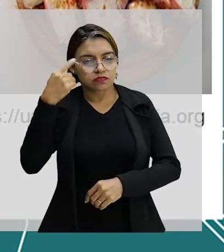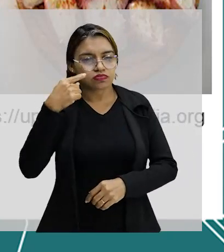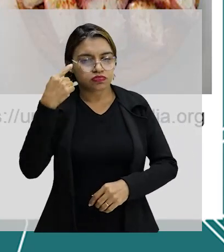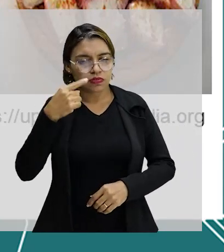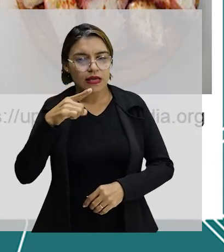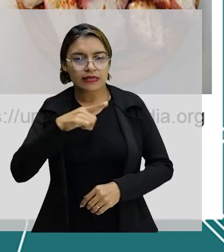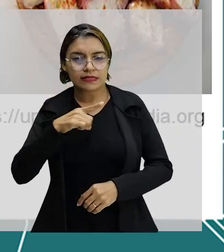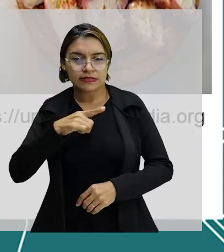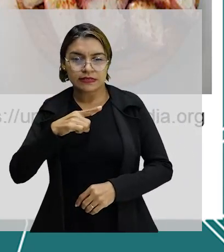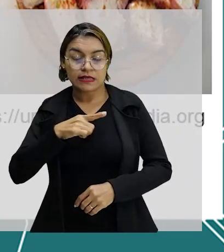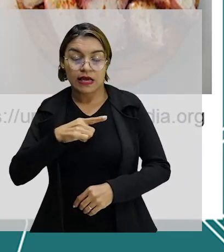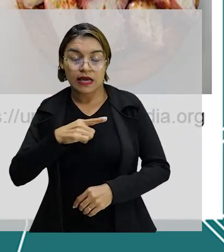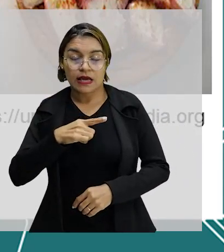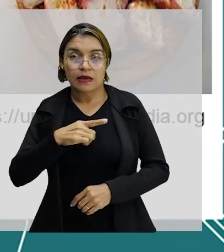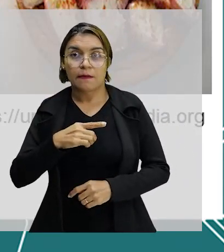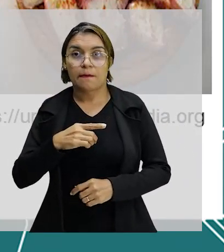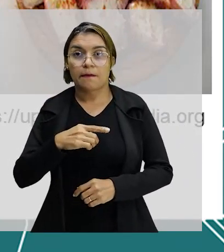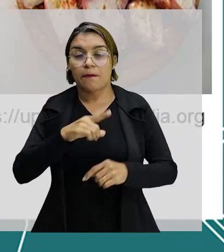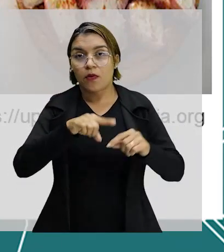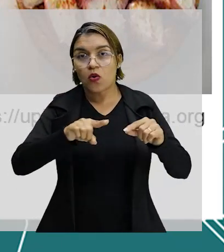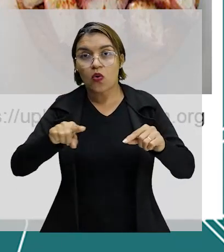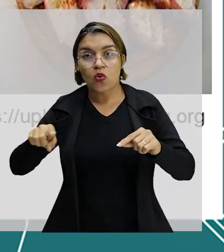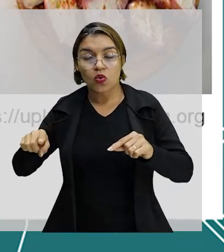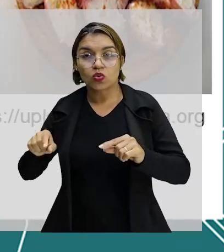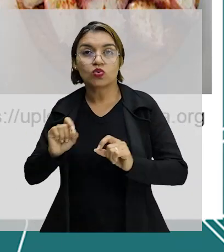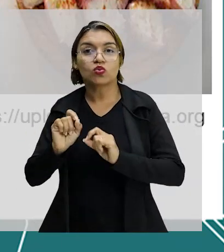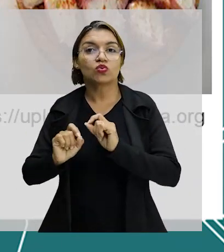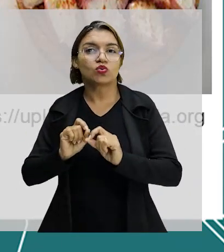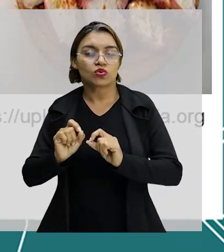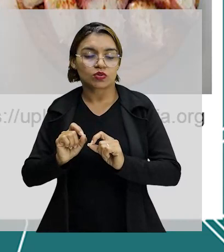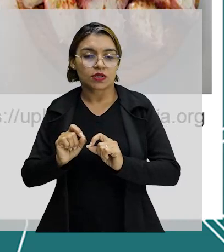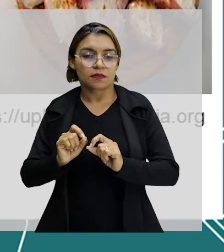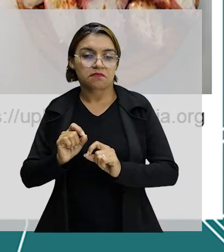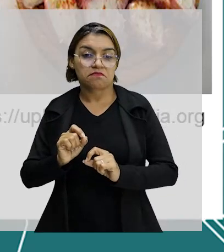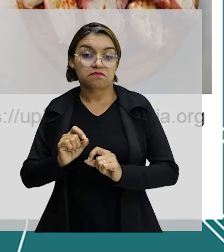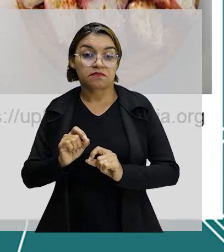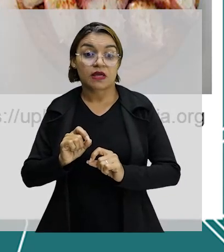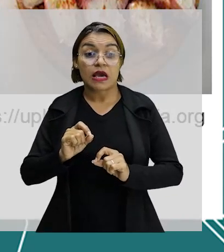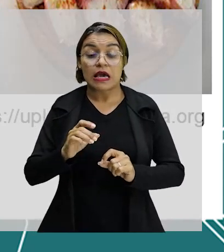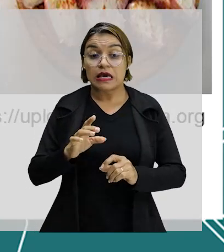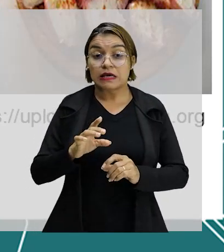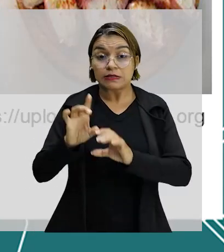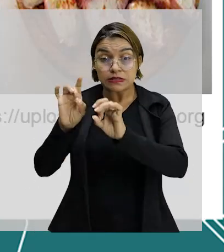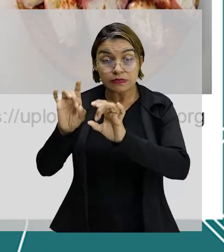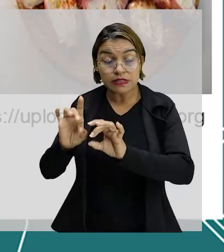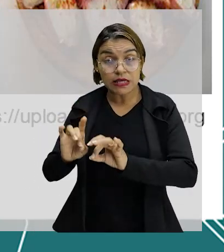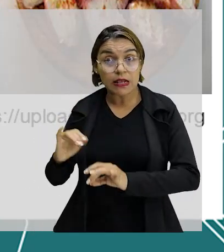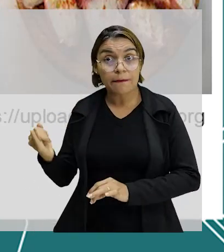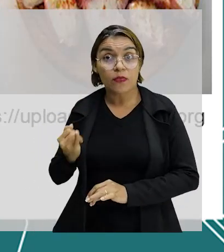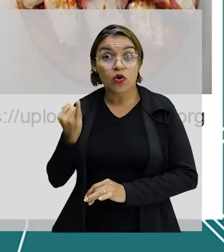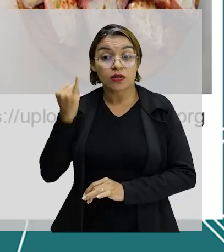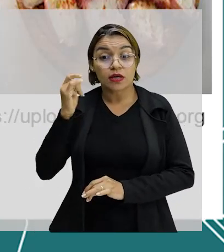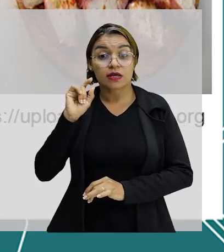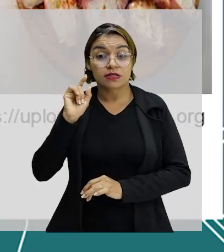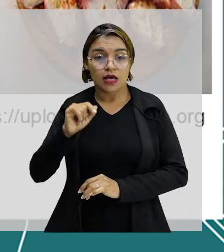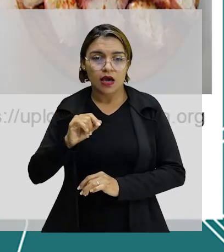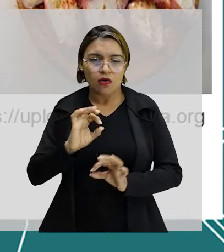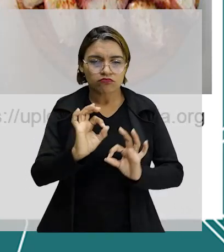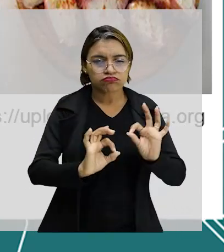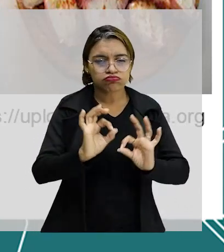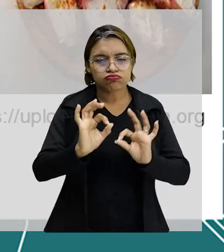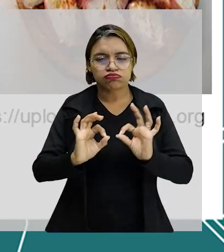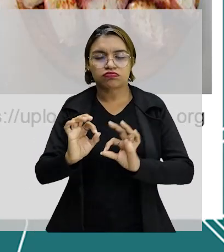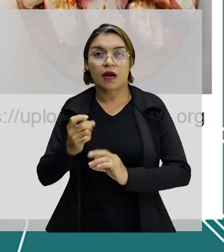frescos, tá? Galega porque da Galícia, tá? As especialidades mais importantes são preparadas